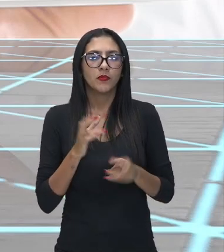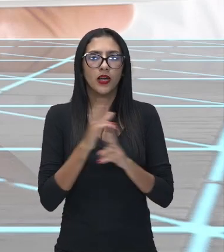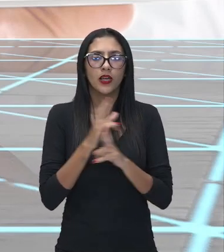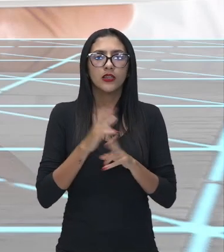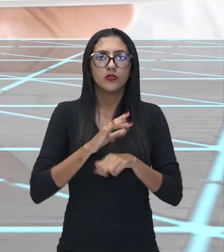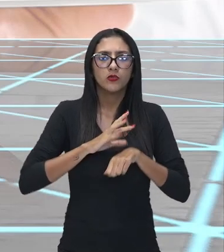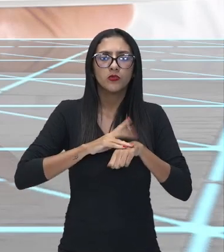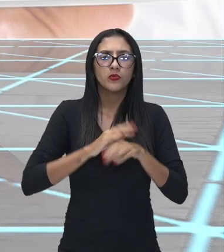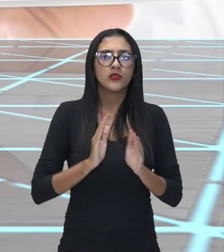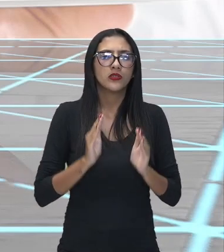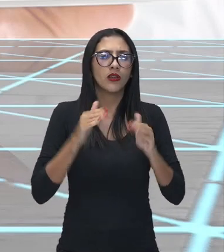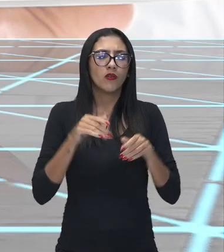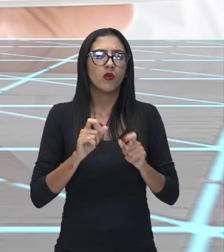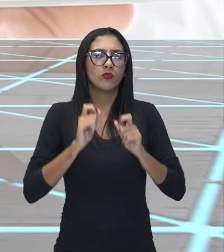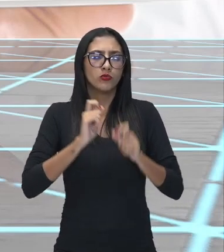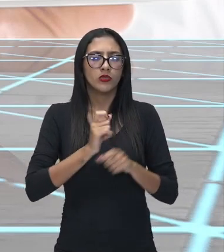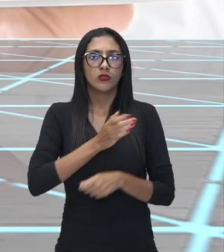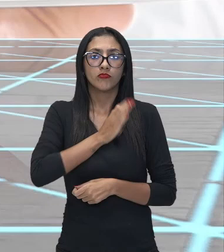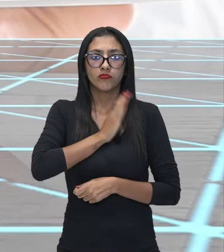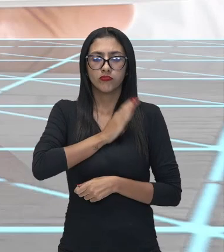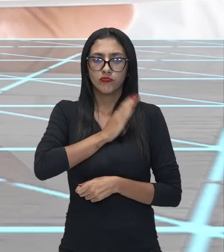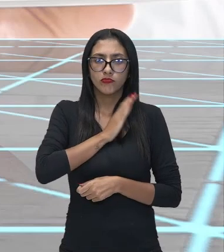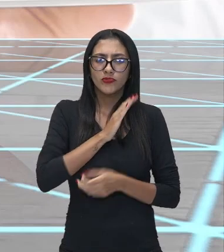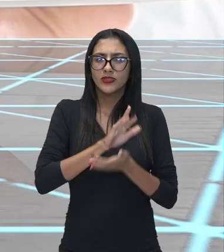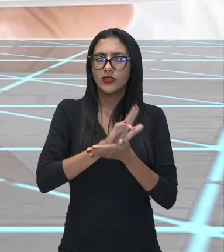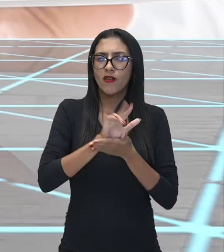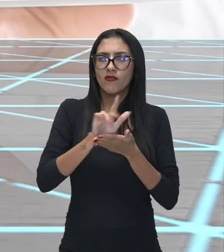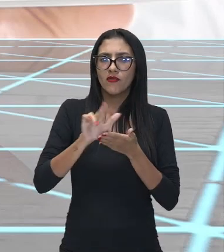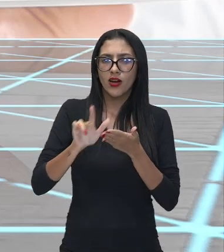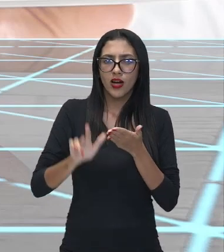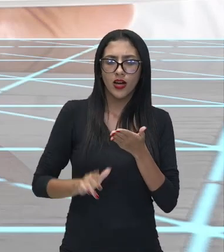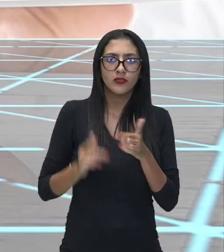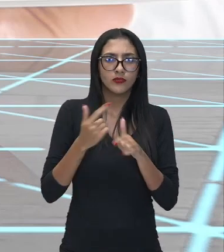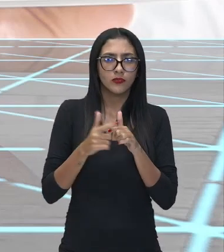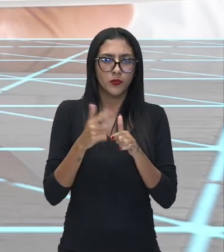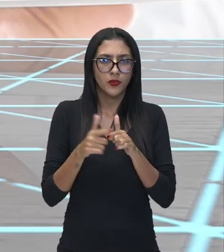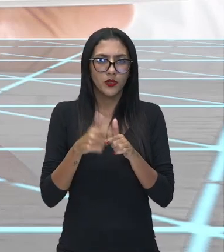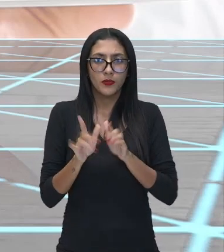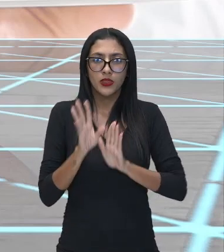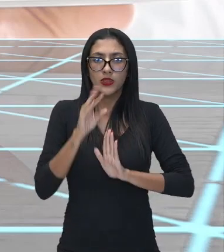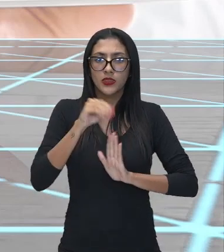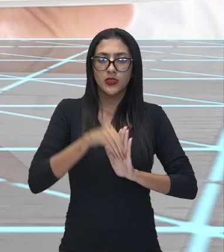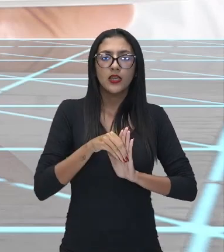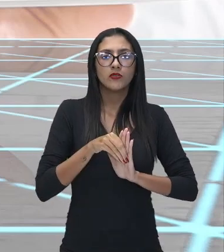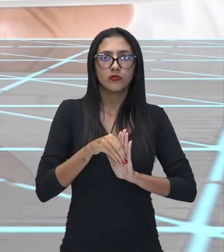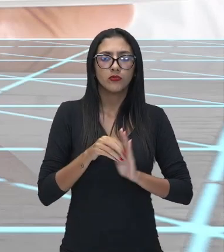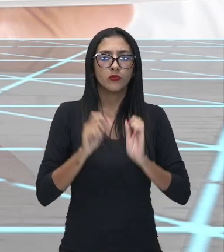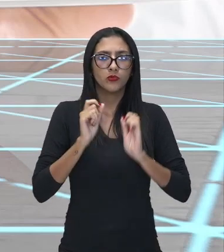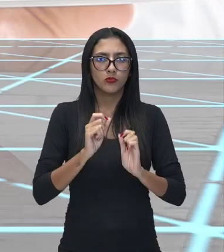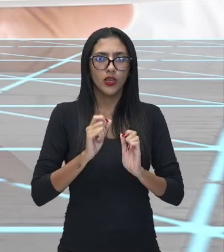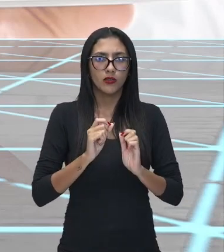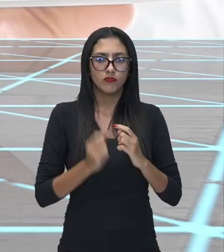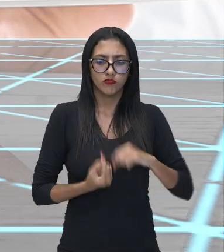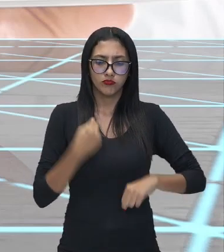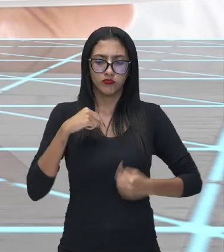designado para denominar ali diversas condições agudas ou crônicas que afetam, né, o coração, como